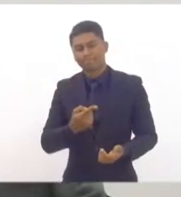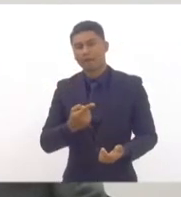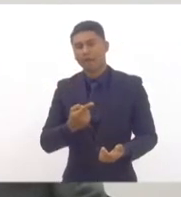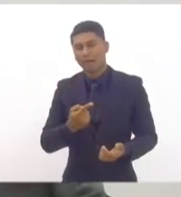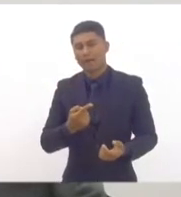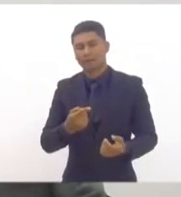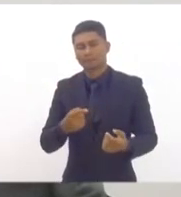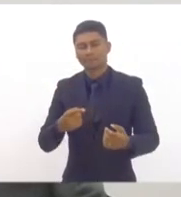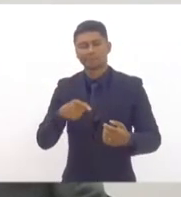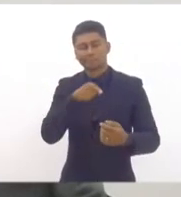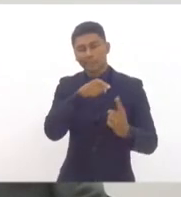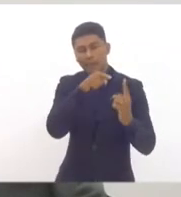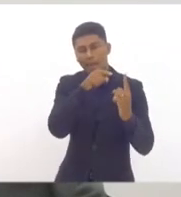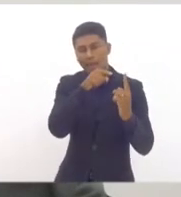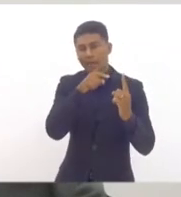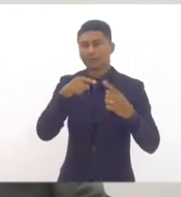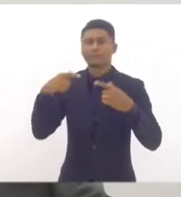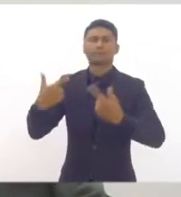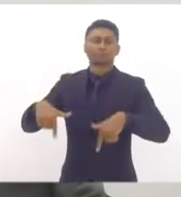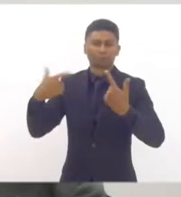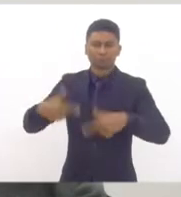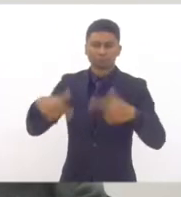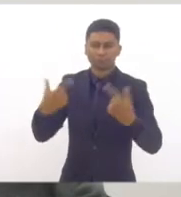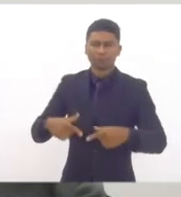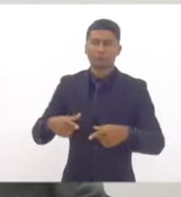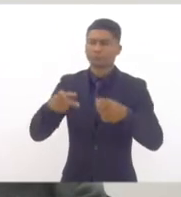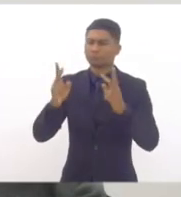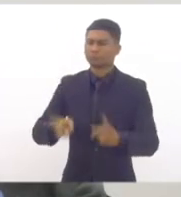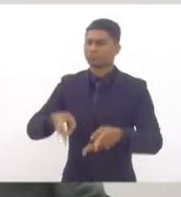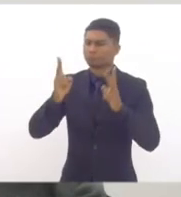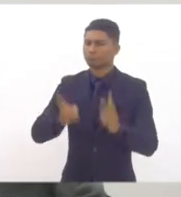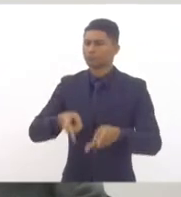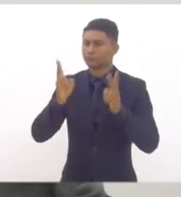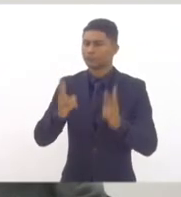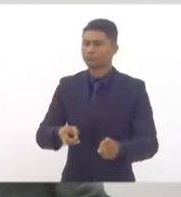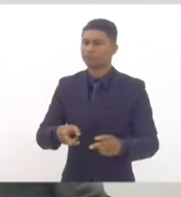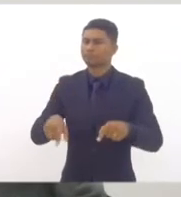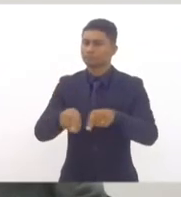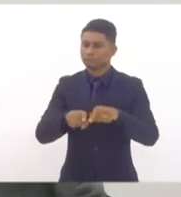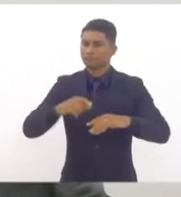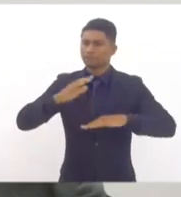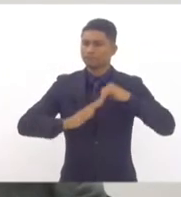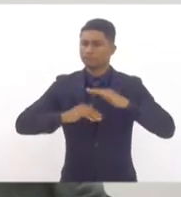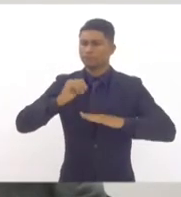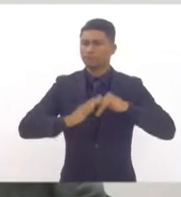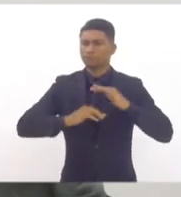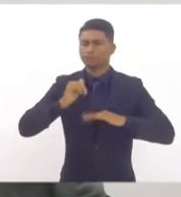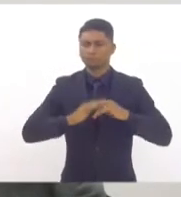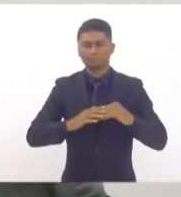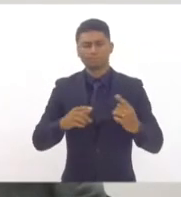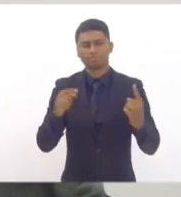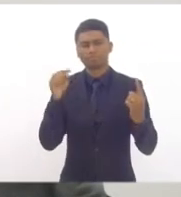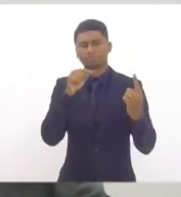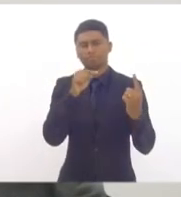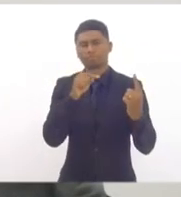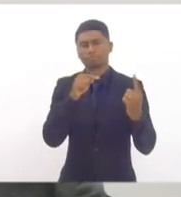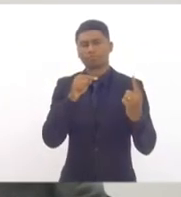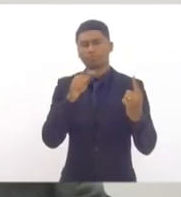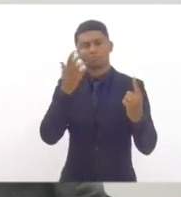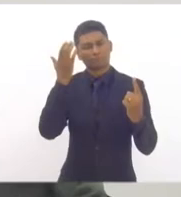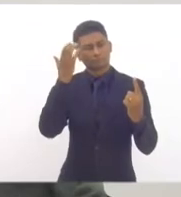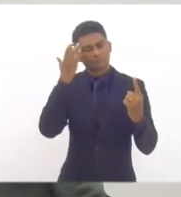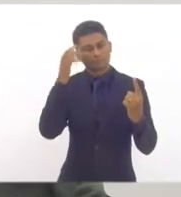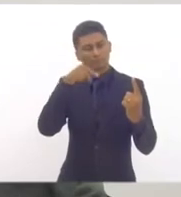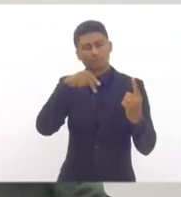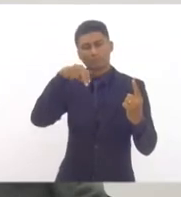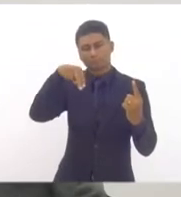trabalho do mecanismo, né, da atual equipe, e pelas competências e habilidades demonstradas ao longo desse processo, Natália merece